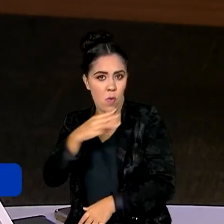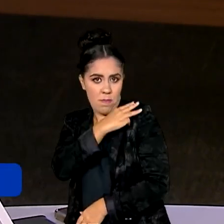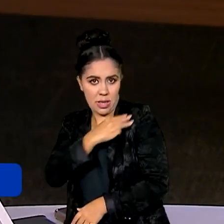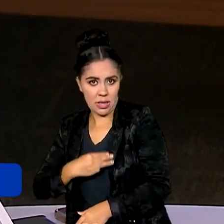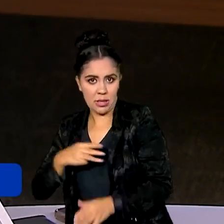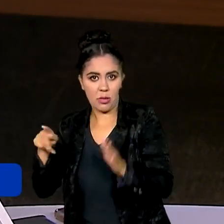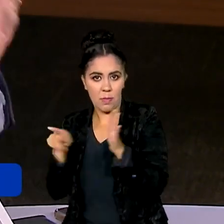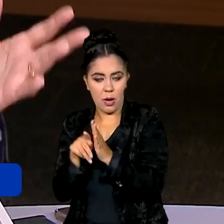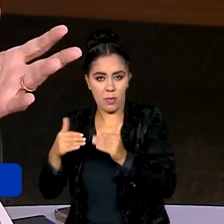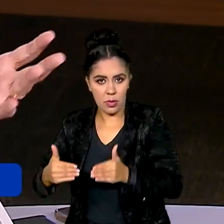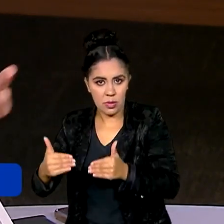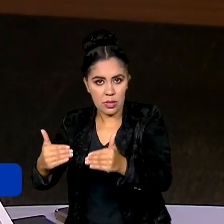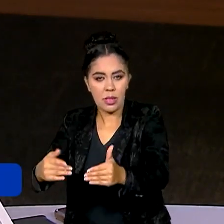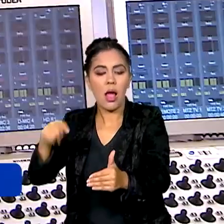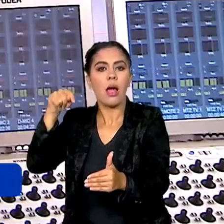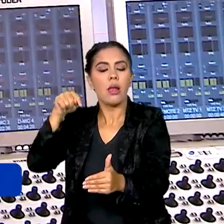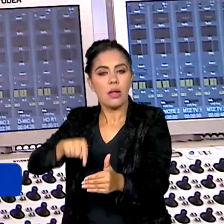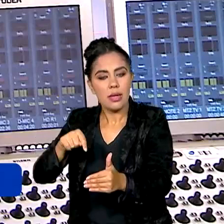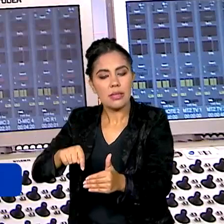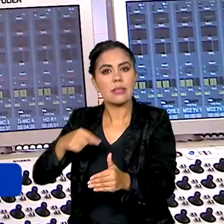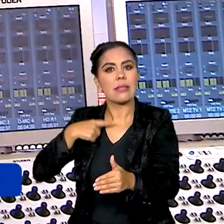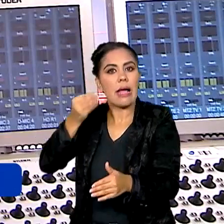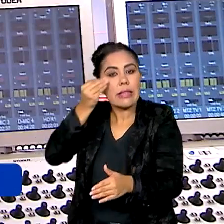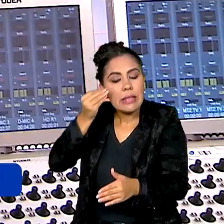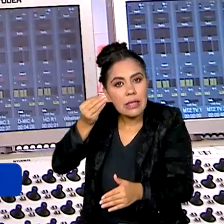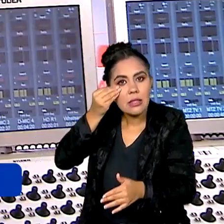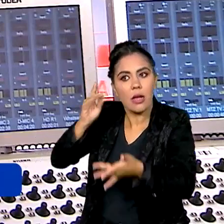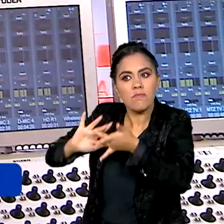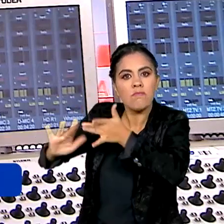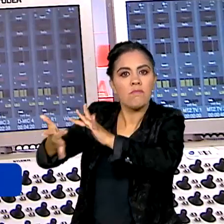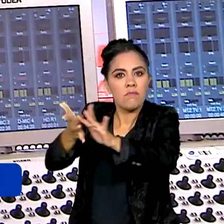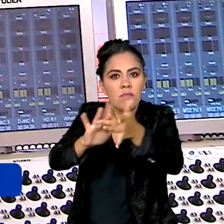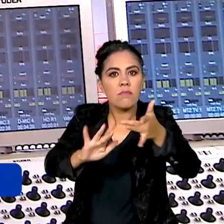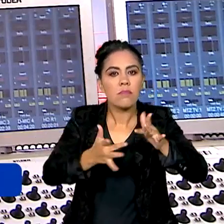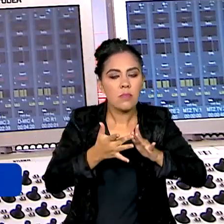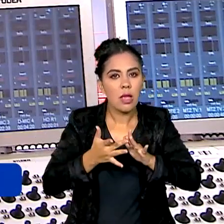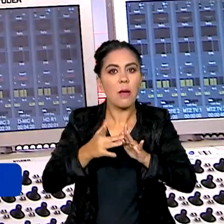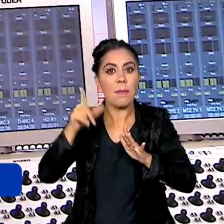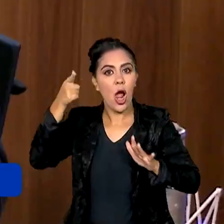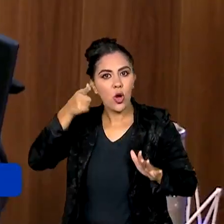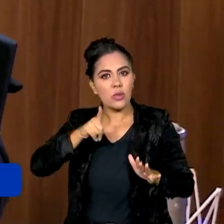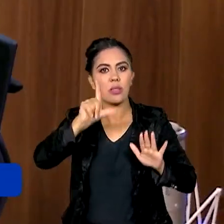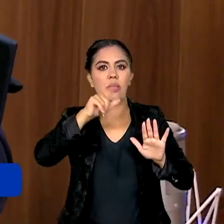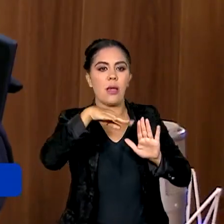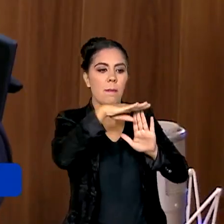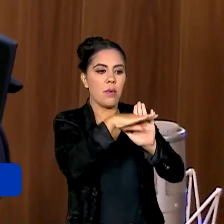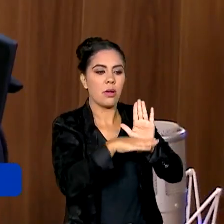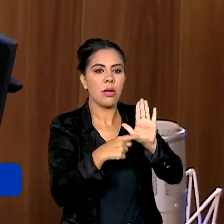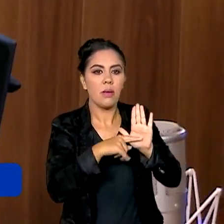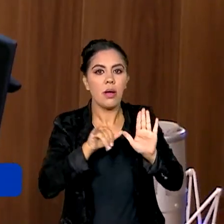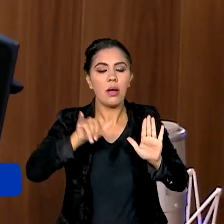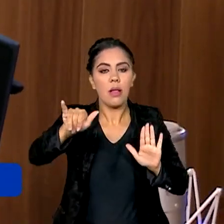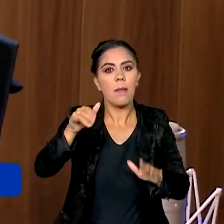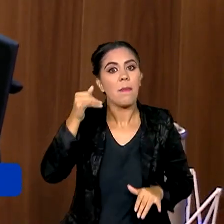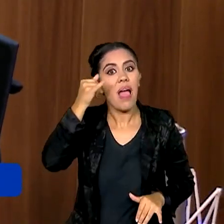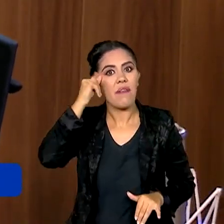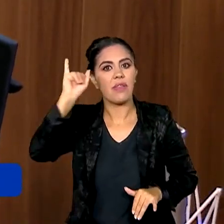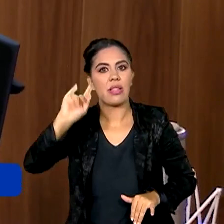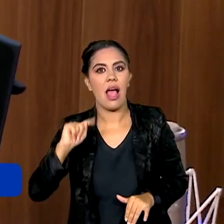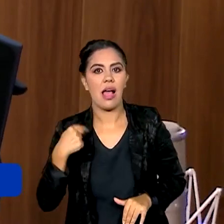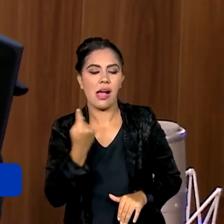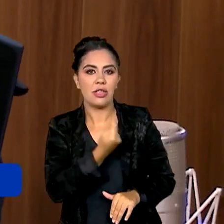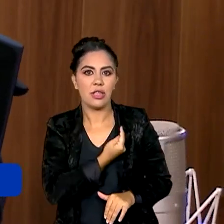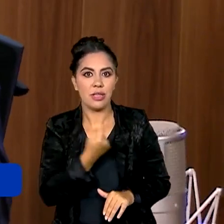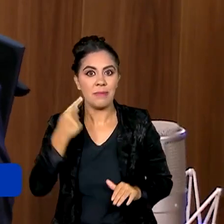fazer um lançamento formal, público, o quanto antes do Voa Brasil. É só para a gente não criar a falsa expectativa que